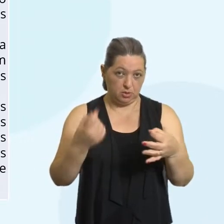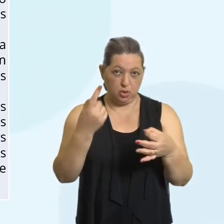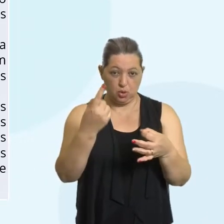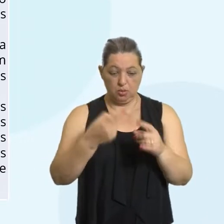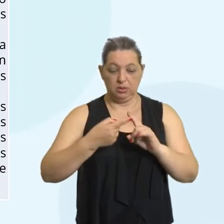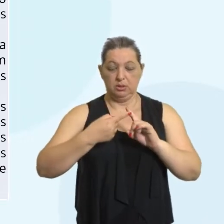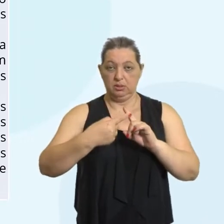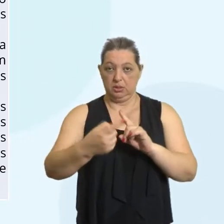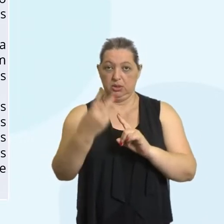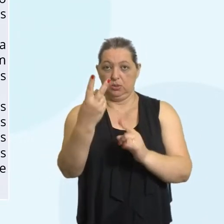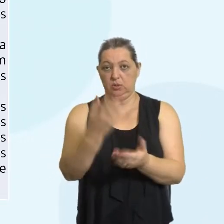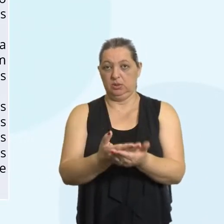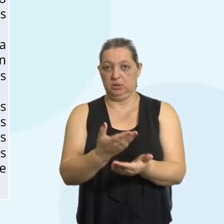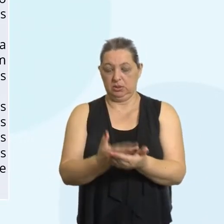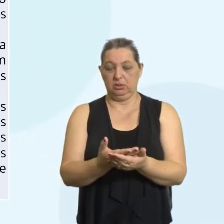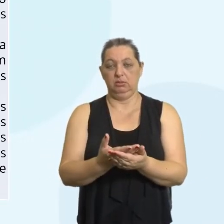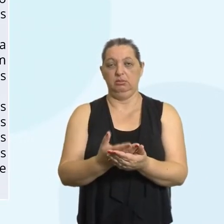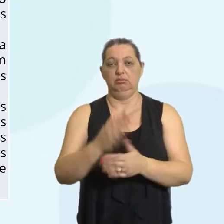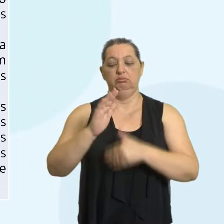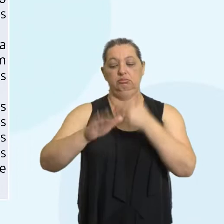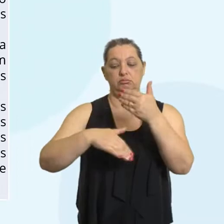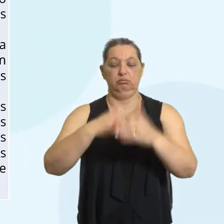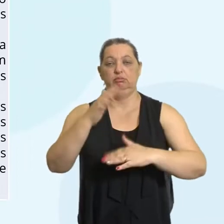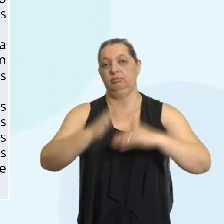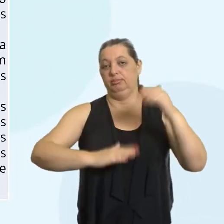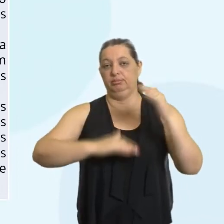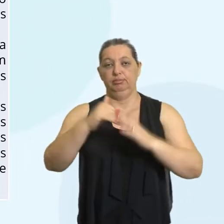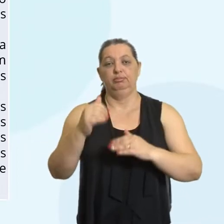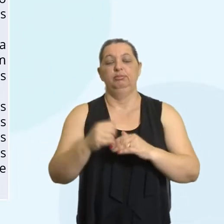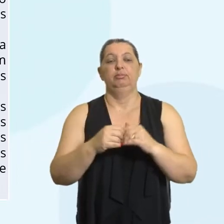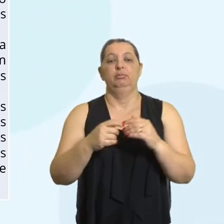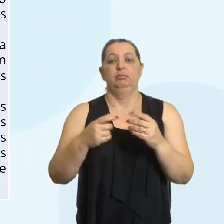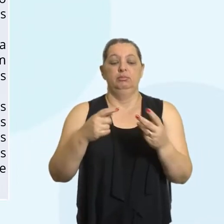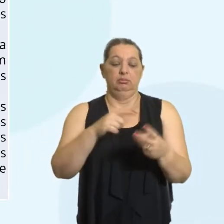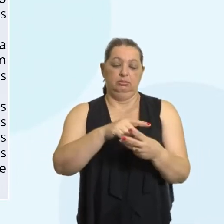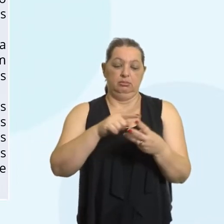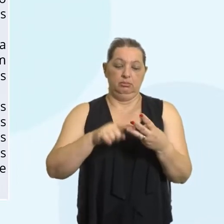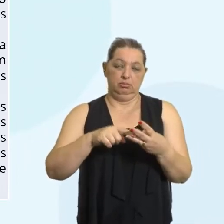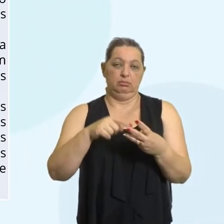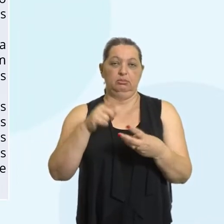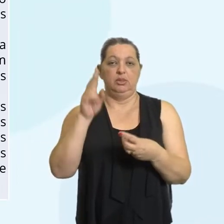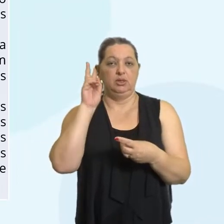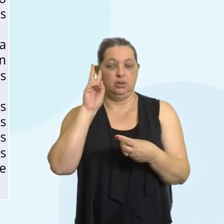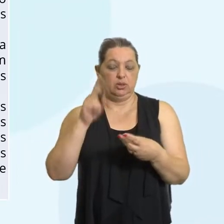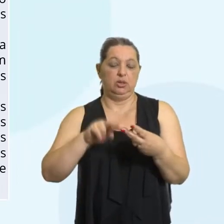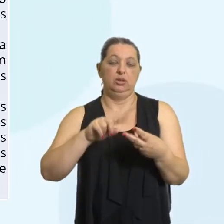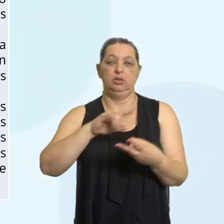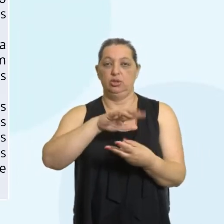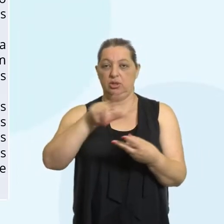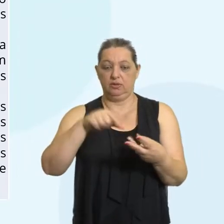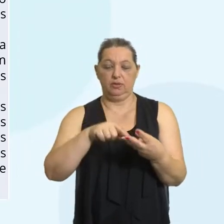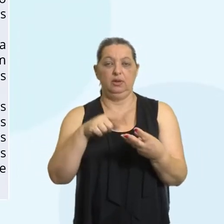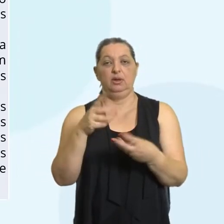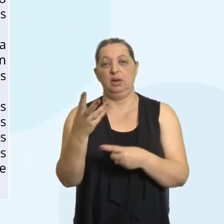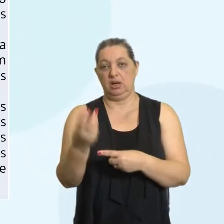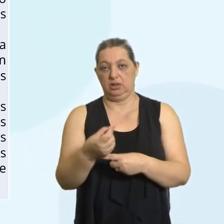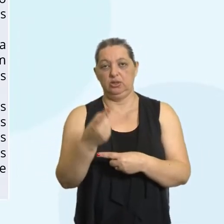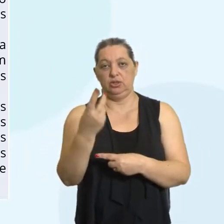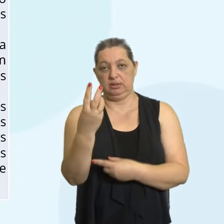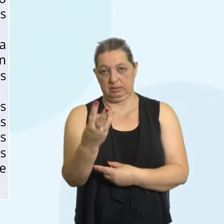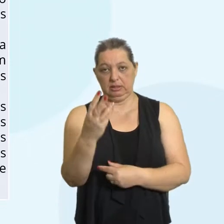né que desenvolva habilidades nesses três componentes curriculares de história geografia arte certo que são essas três